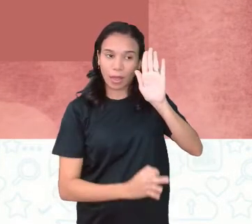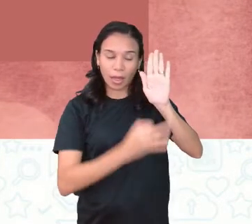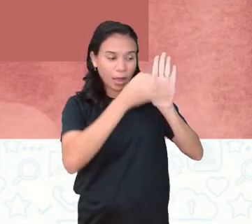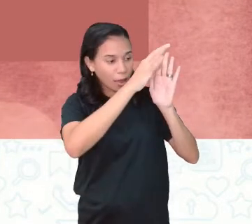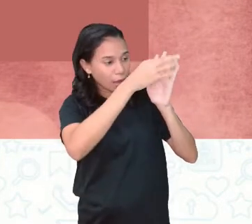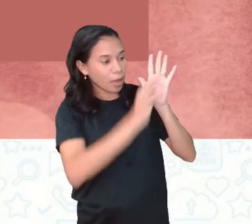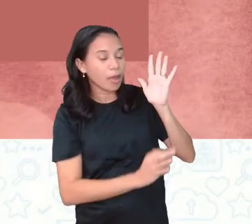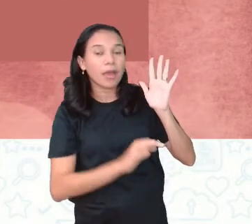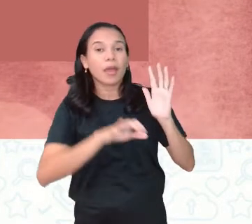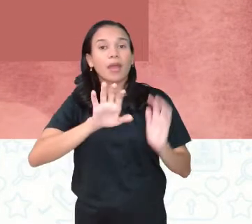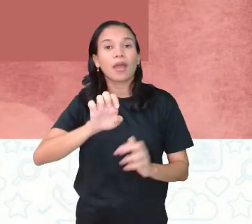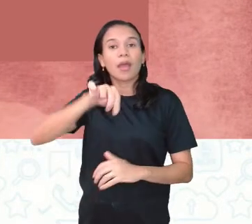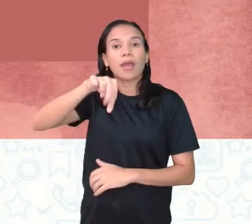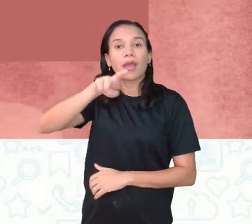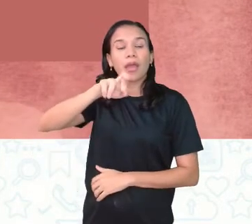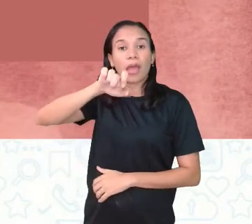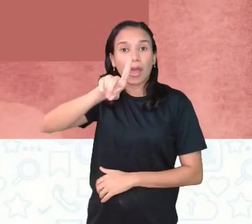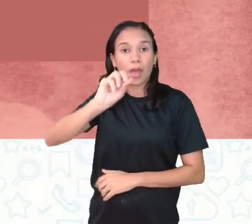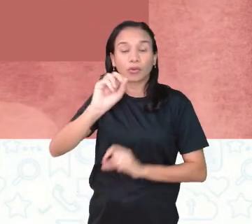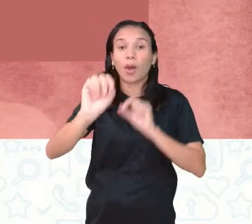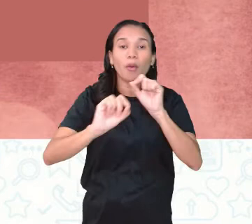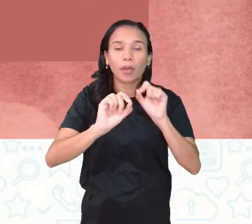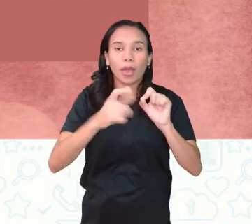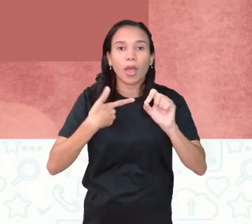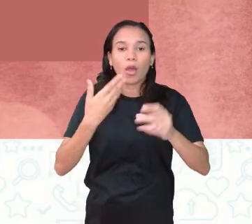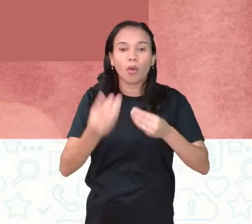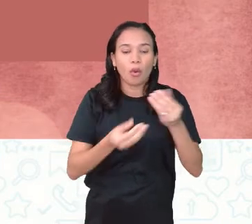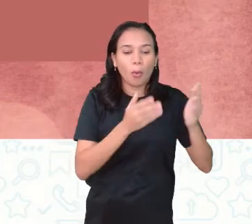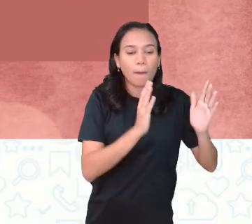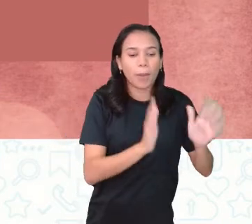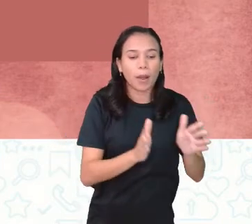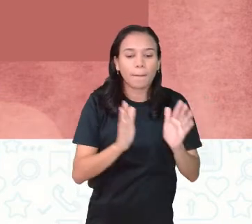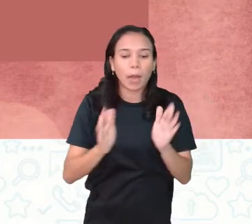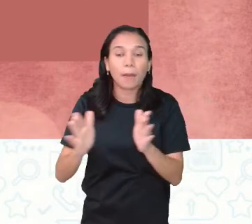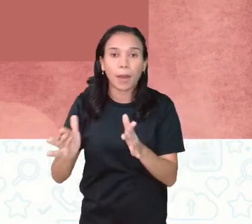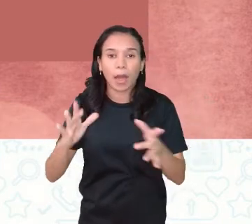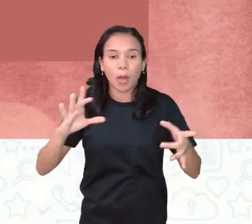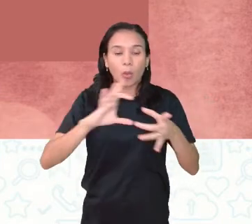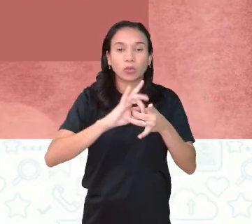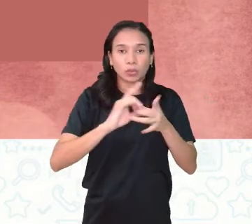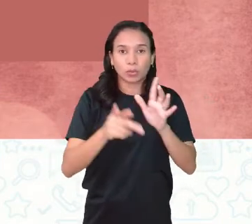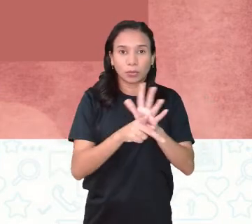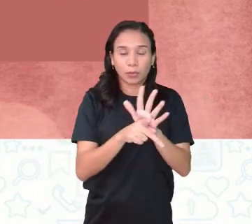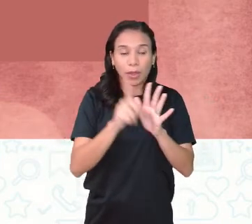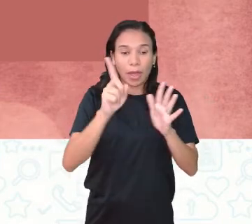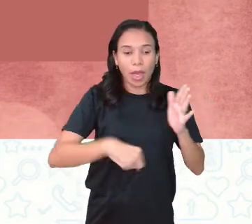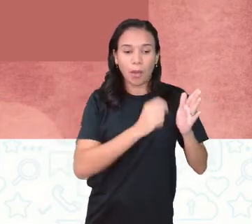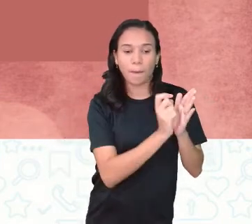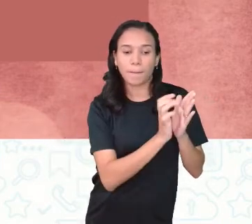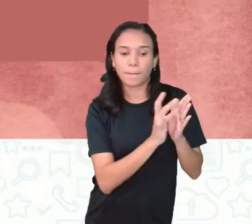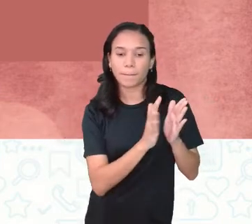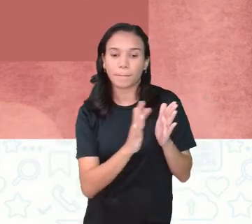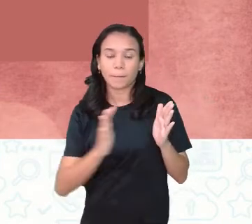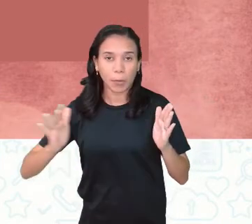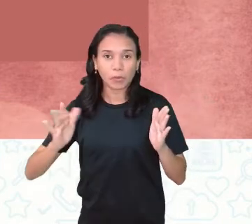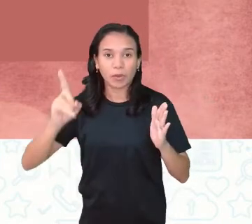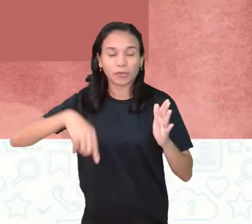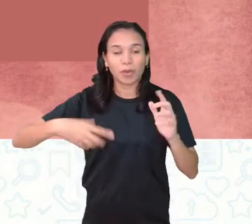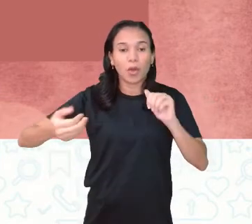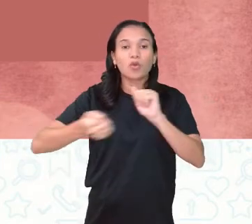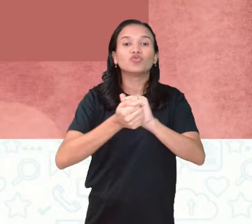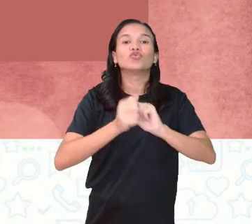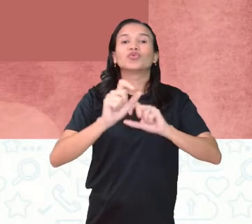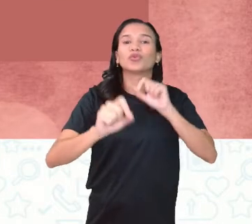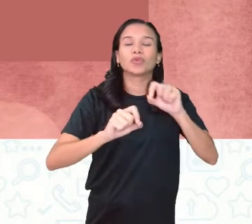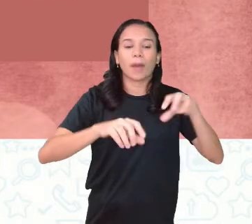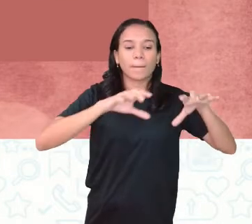enredo, minha gente, é aquela parte preocupada em elencar os fatos. O enredo consiste na trama, ou seja, a junção